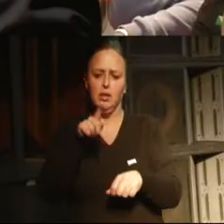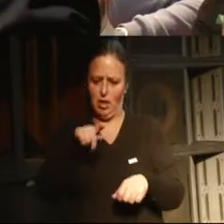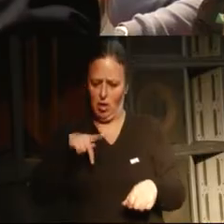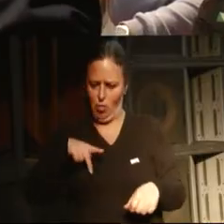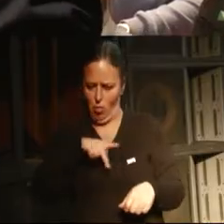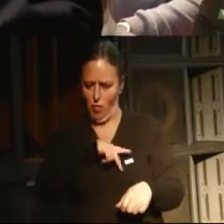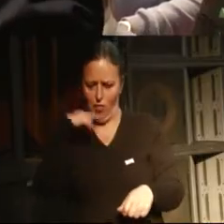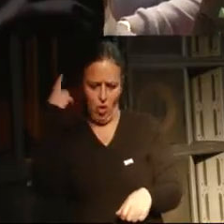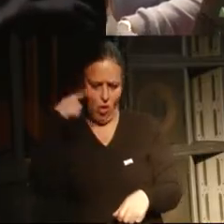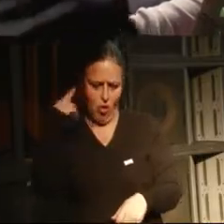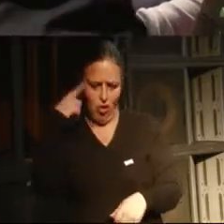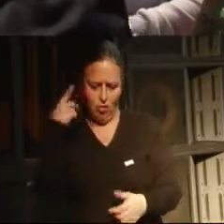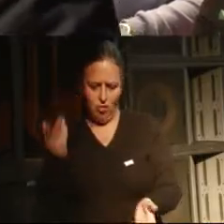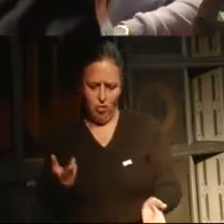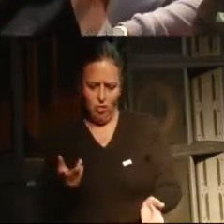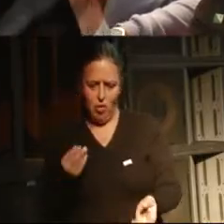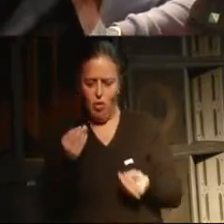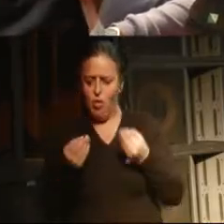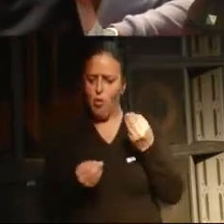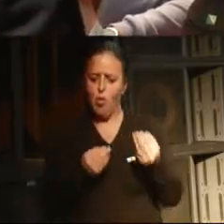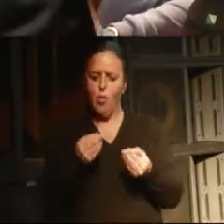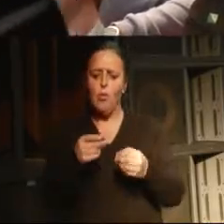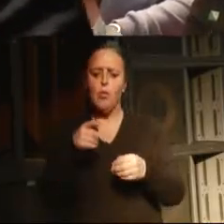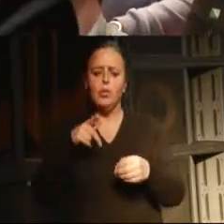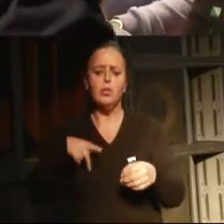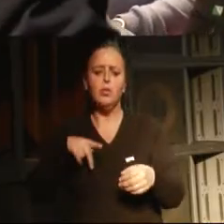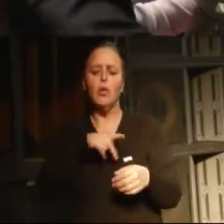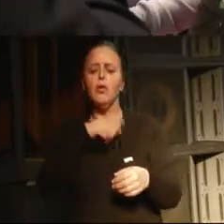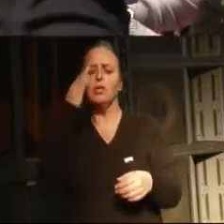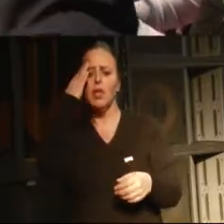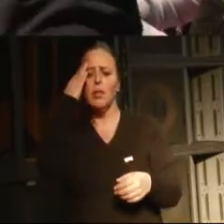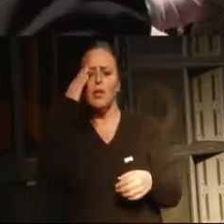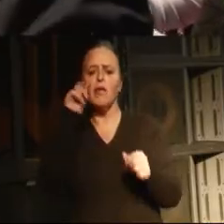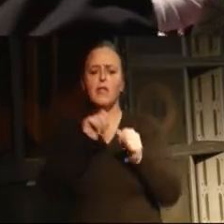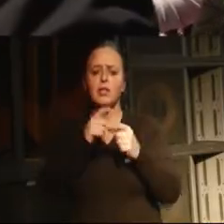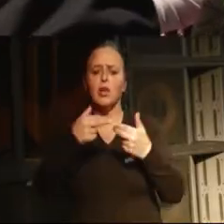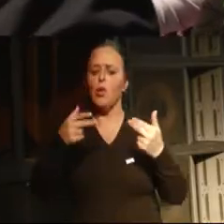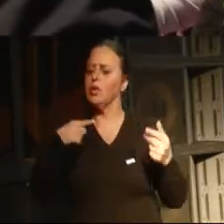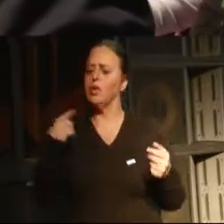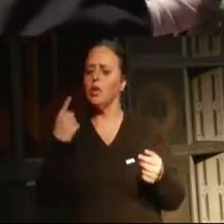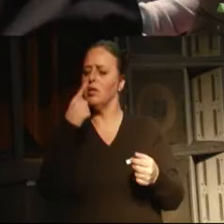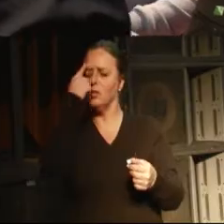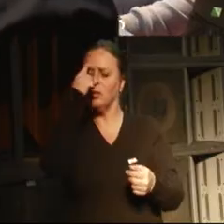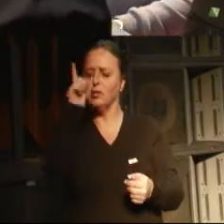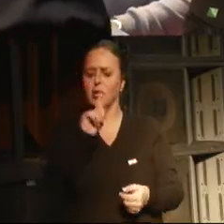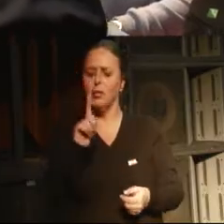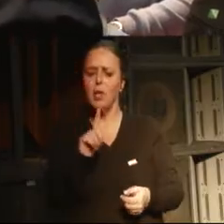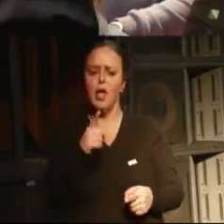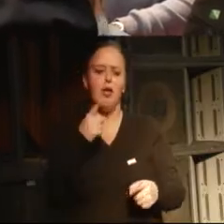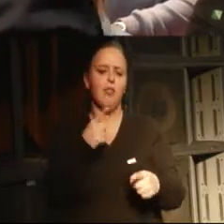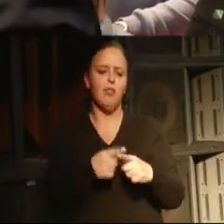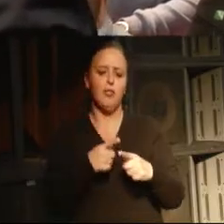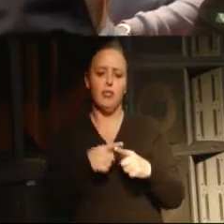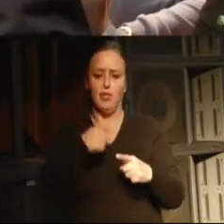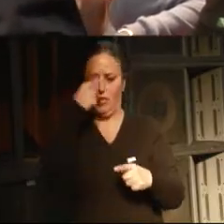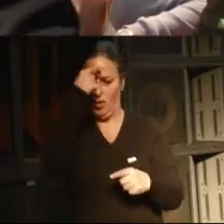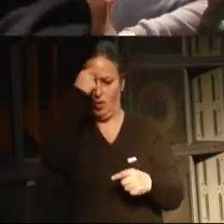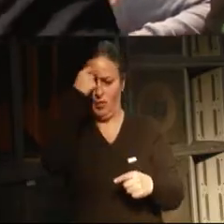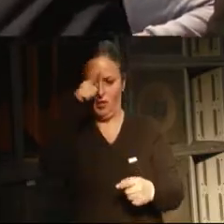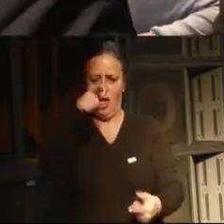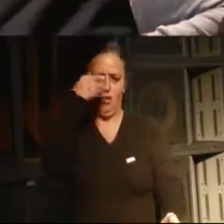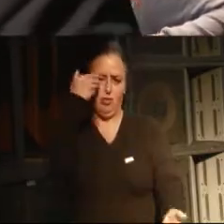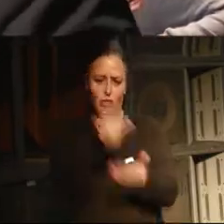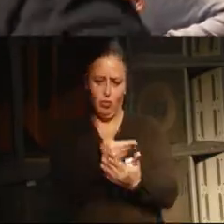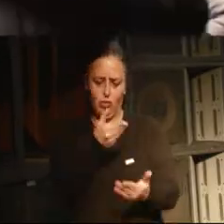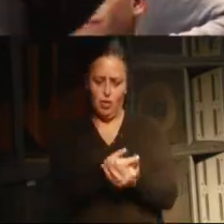louco como é que ficou não sabia fazer as coisas e nós não sabíamos é porque não Universidade que Eles